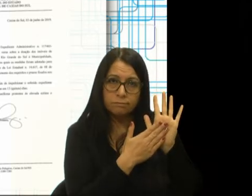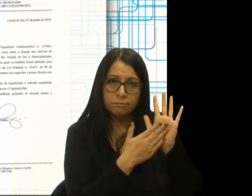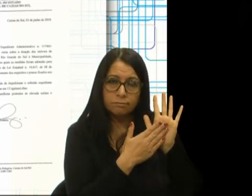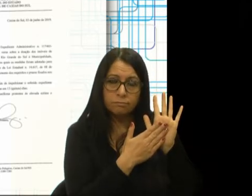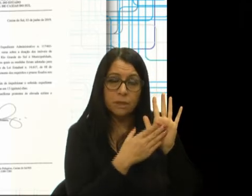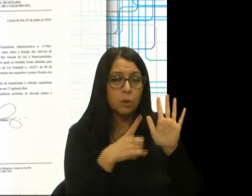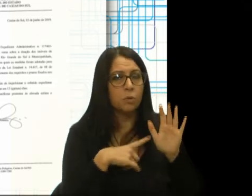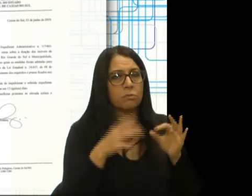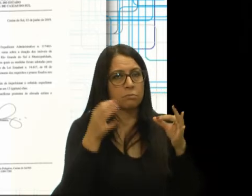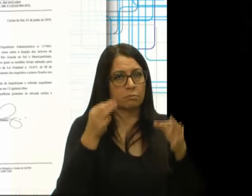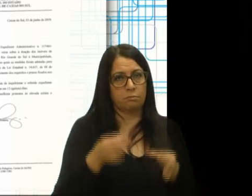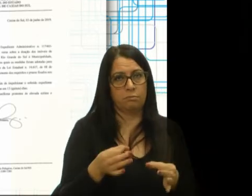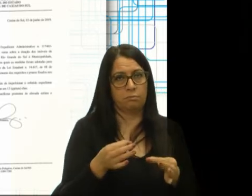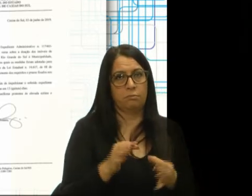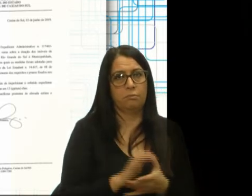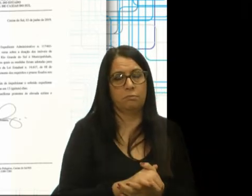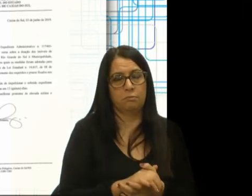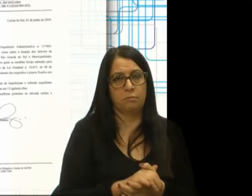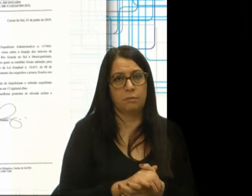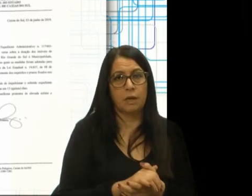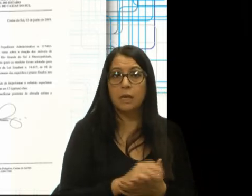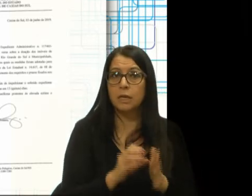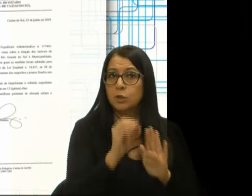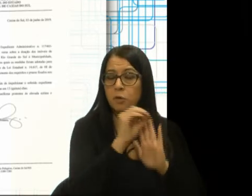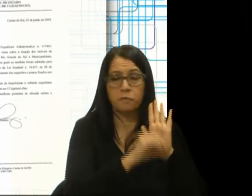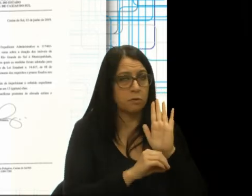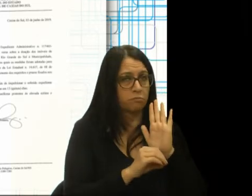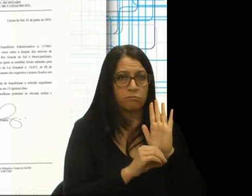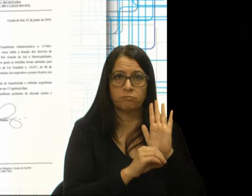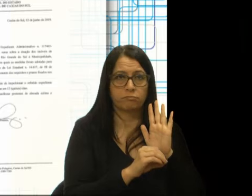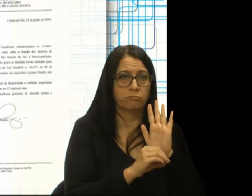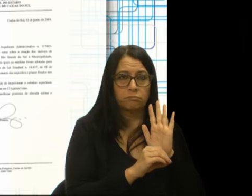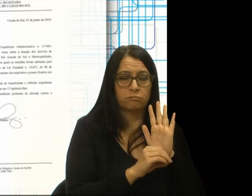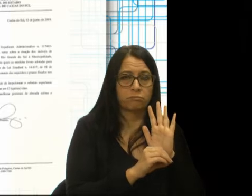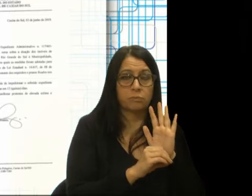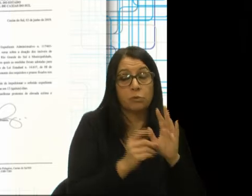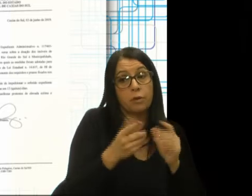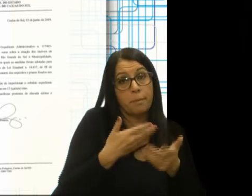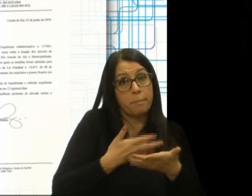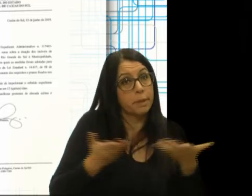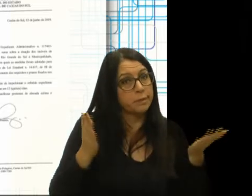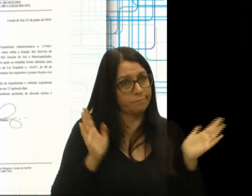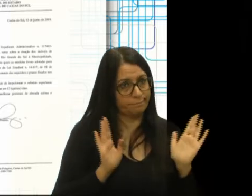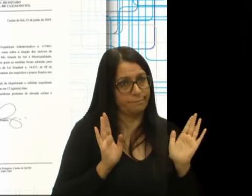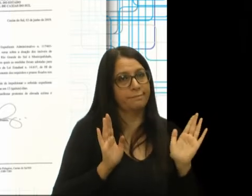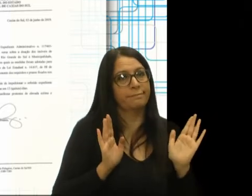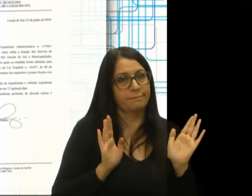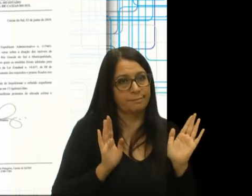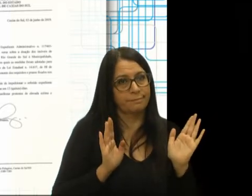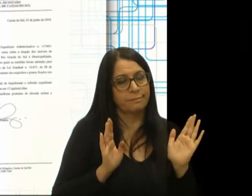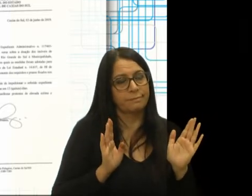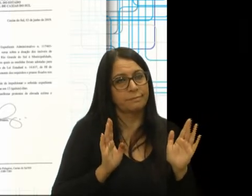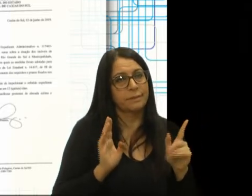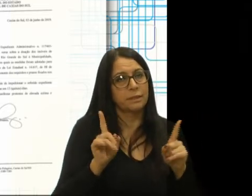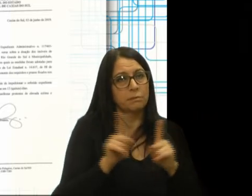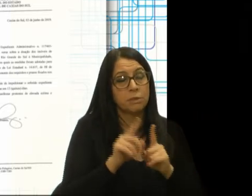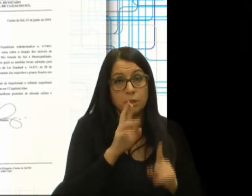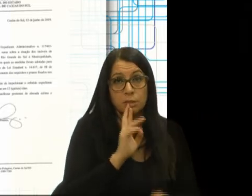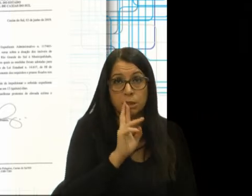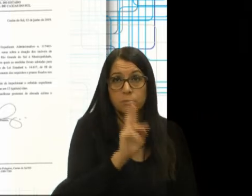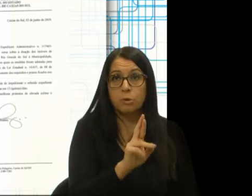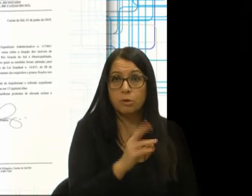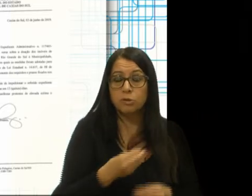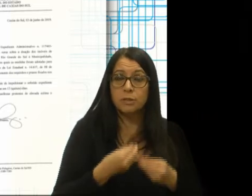eu tenho certeza que esse ofício não teria sido perdido e que a resposta teria sido